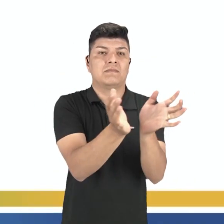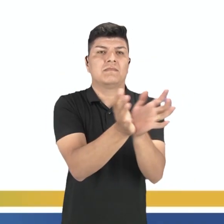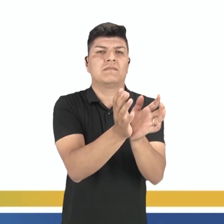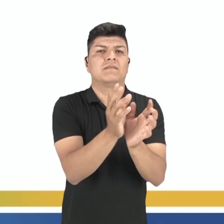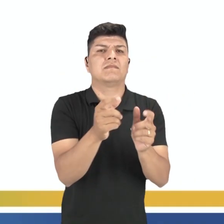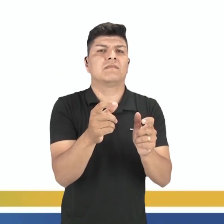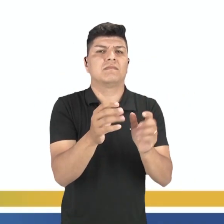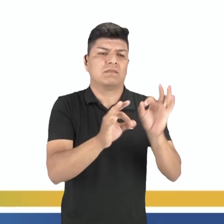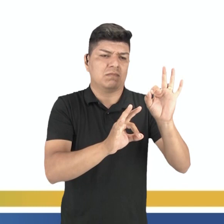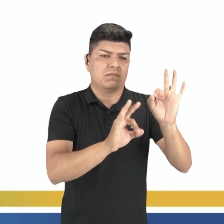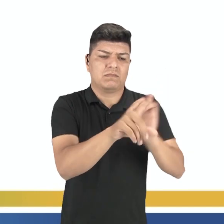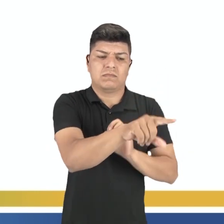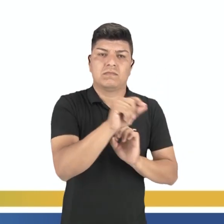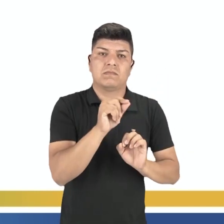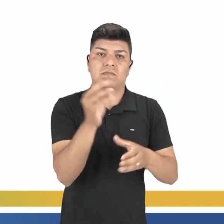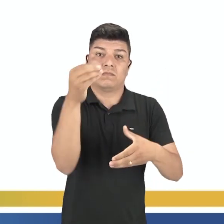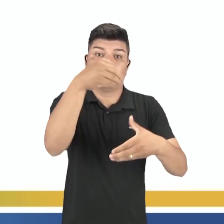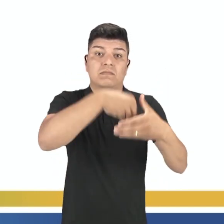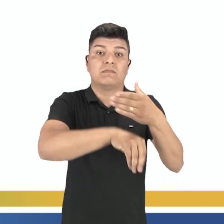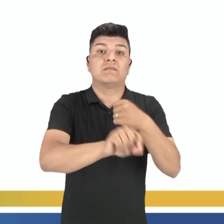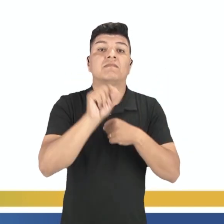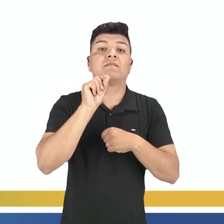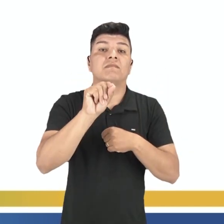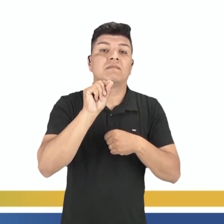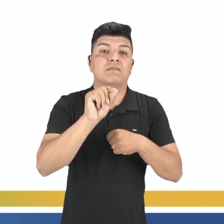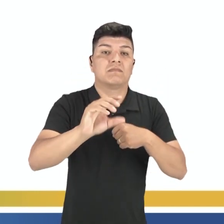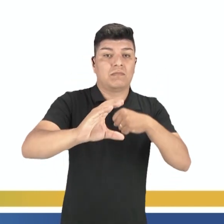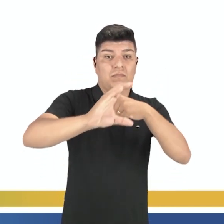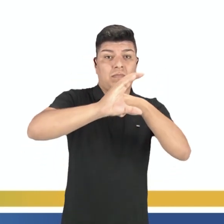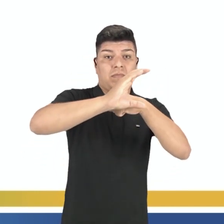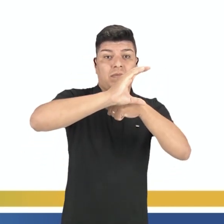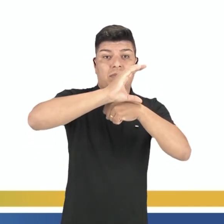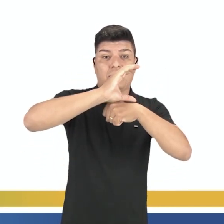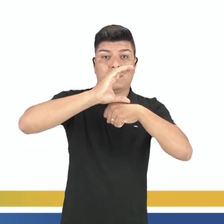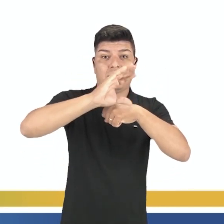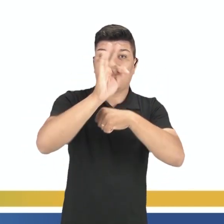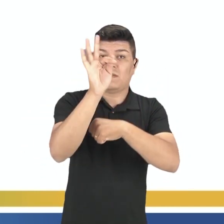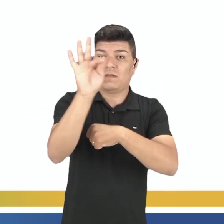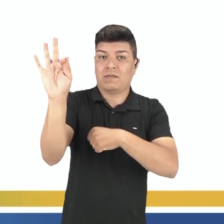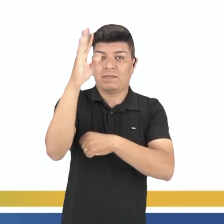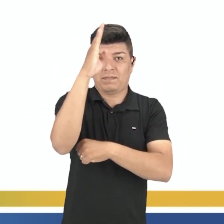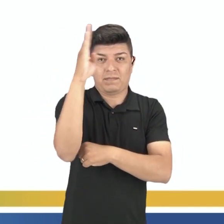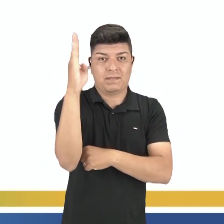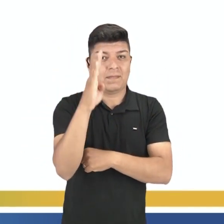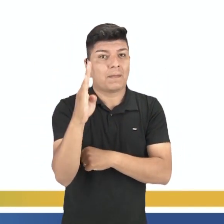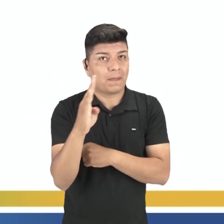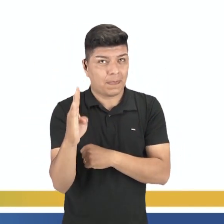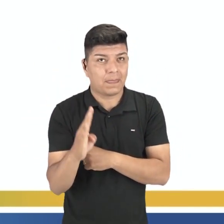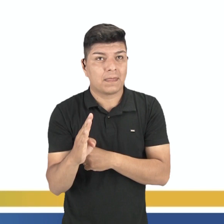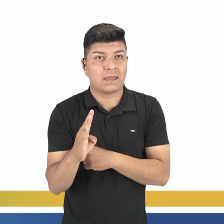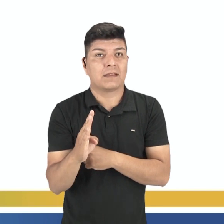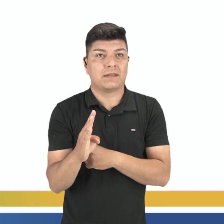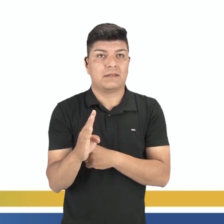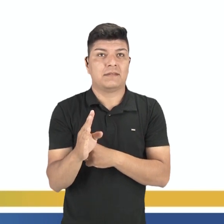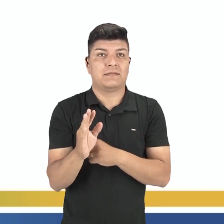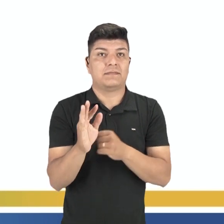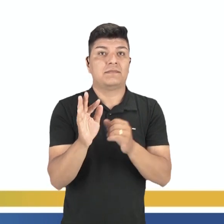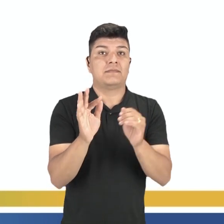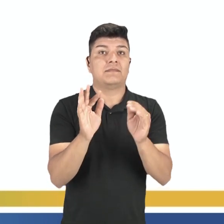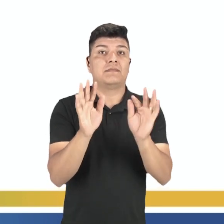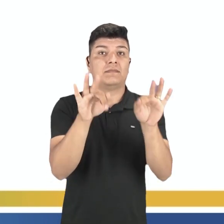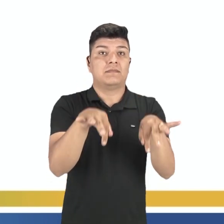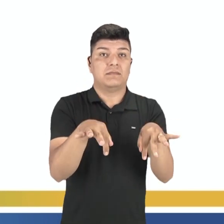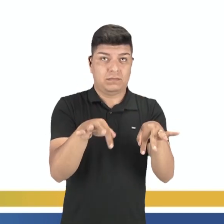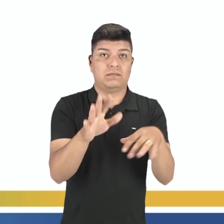está selecionado e dentro do que nós chamamos de Constituição Federal Brasileira. A nossa última